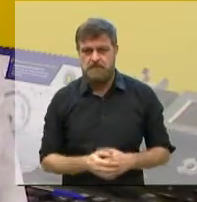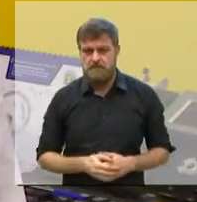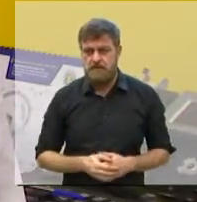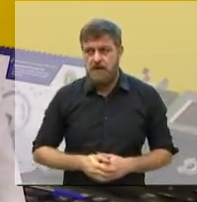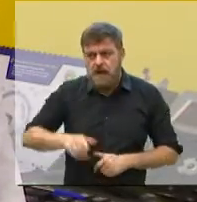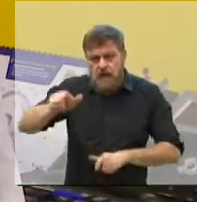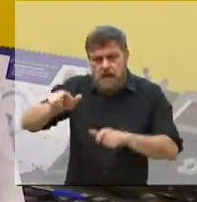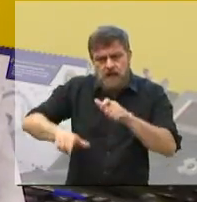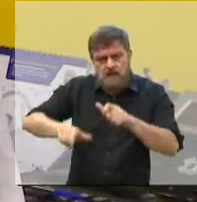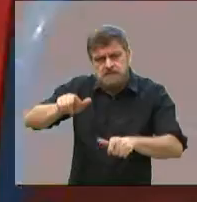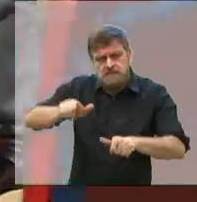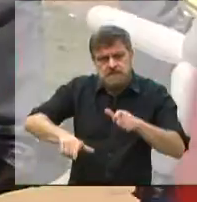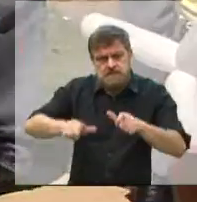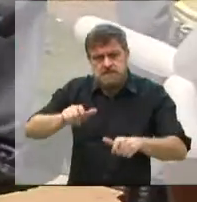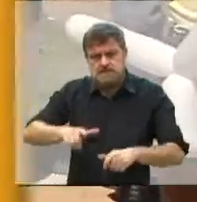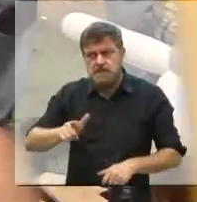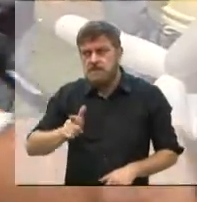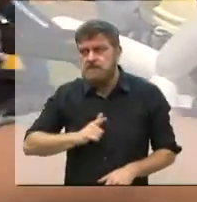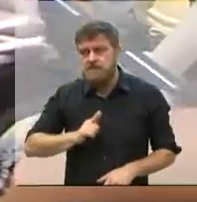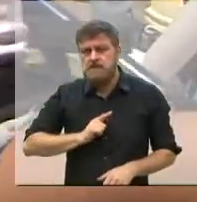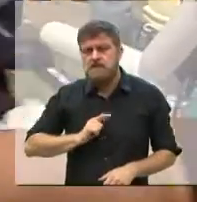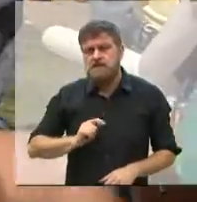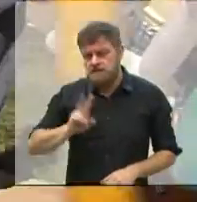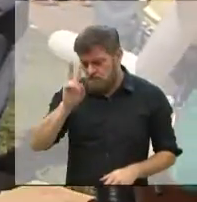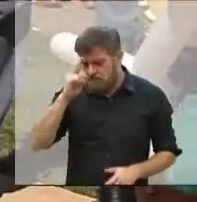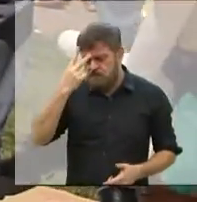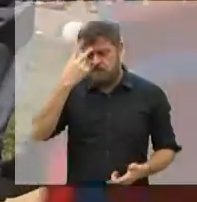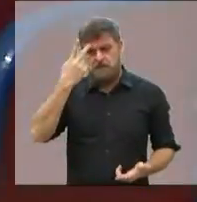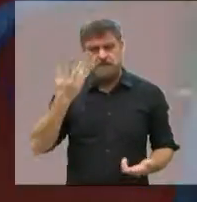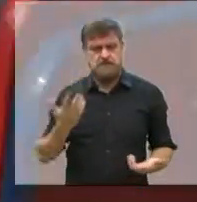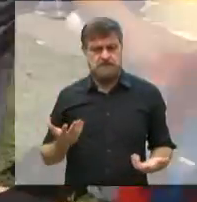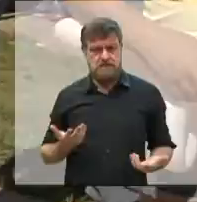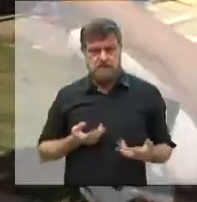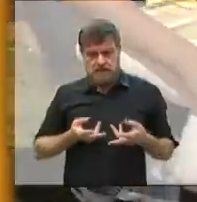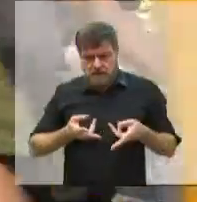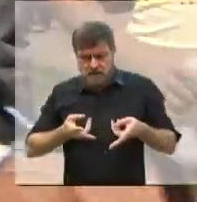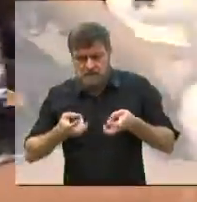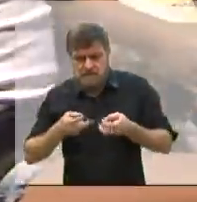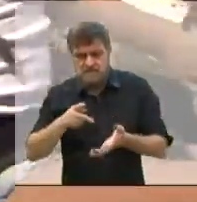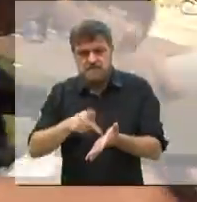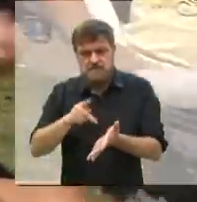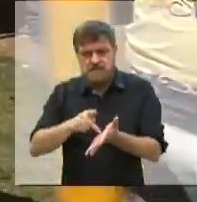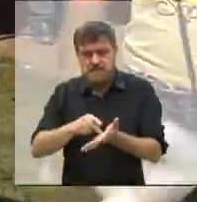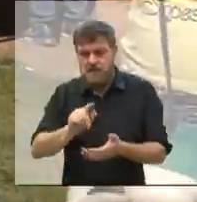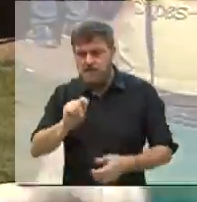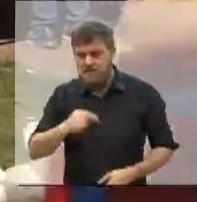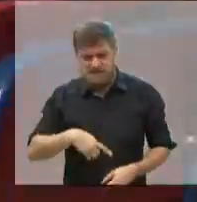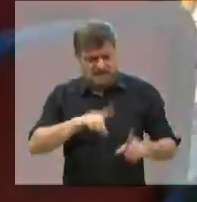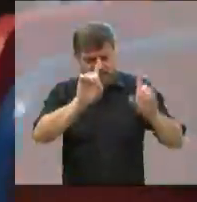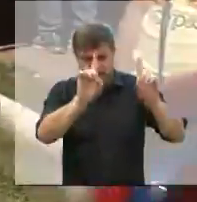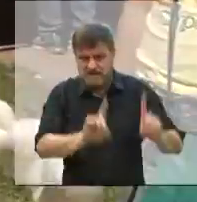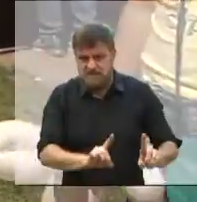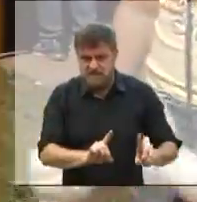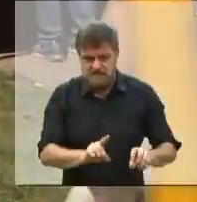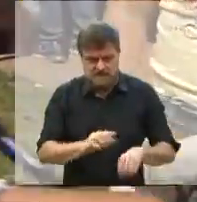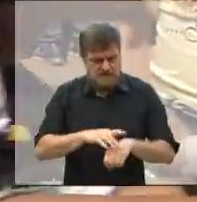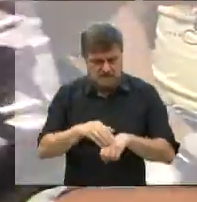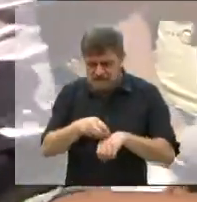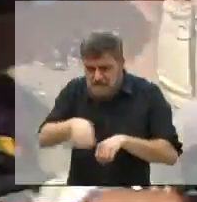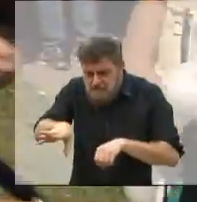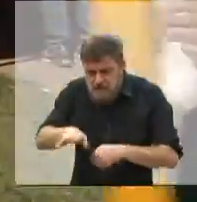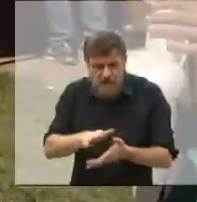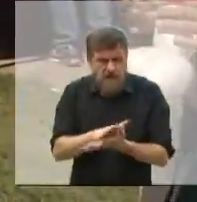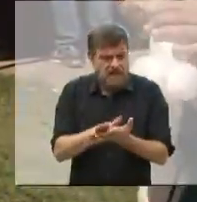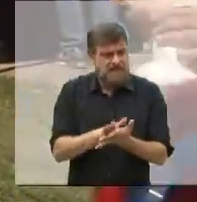as pessoas têm que ver realmente que um deficiente, ele não vai transmitir